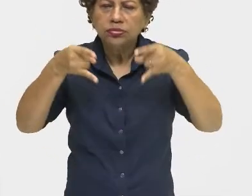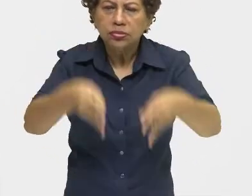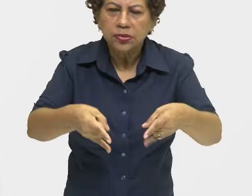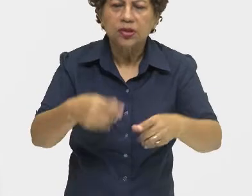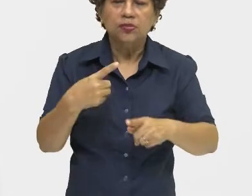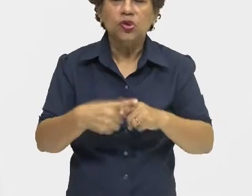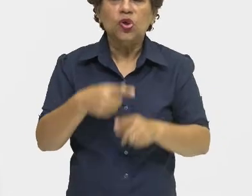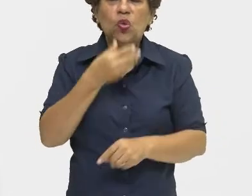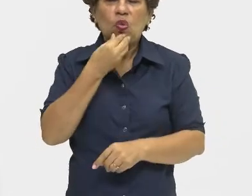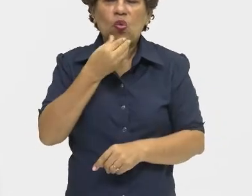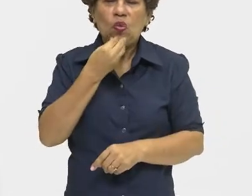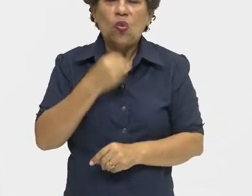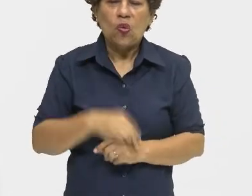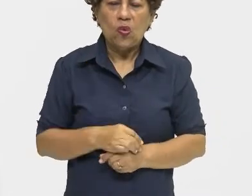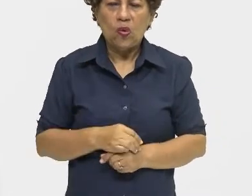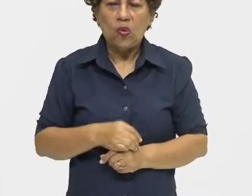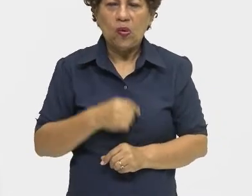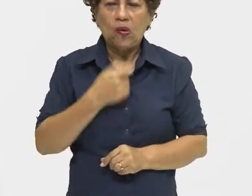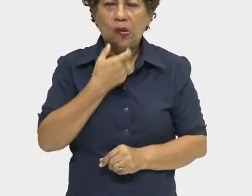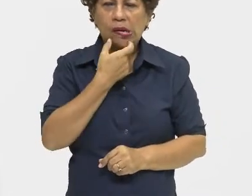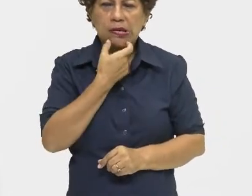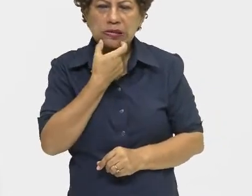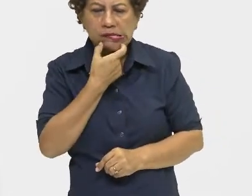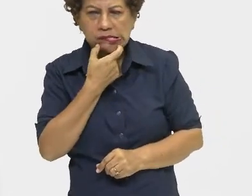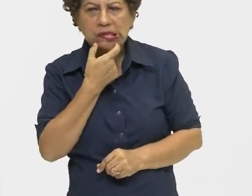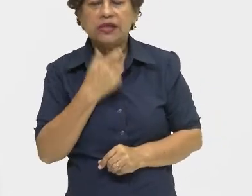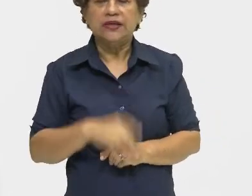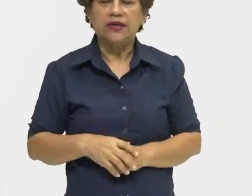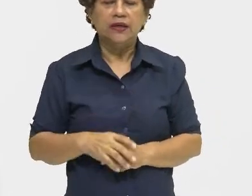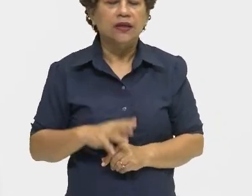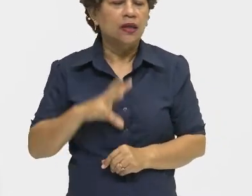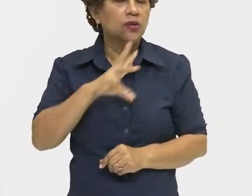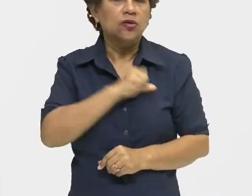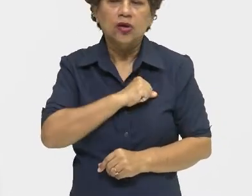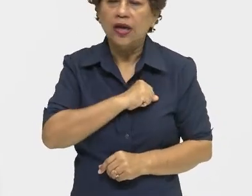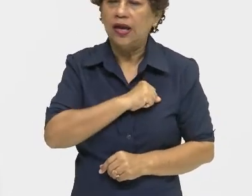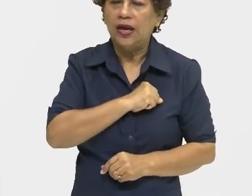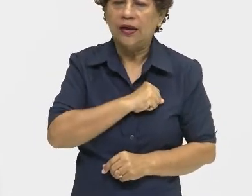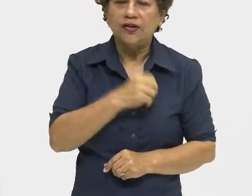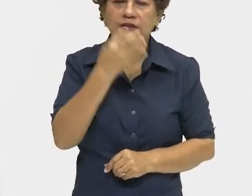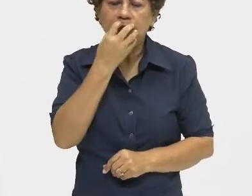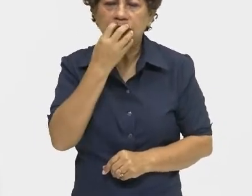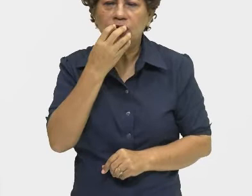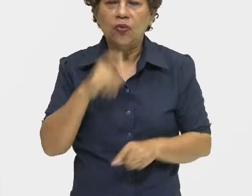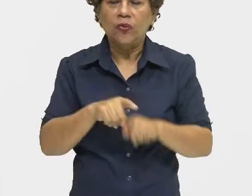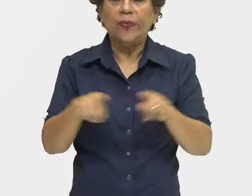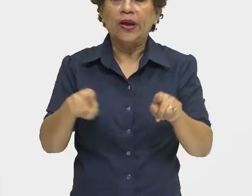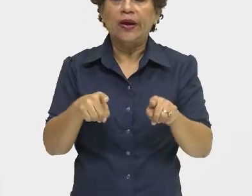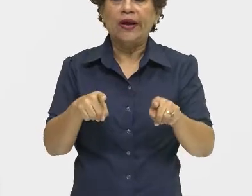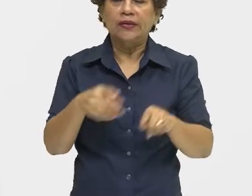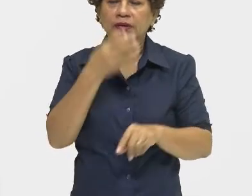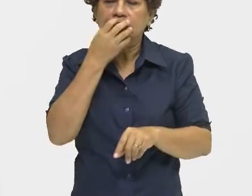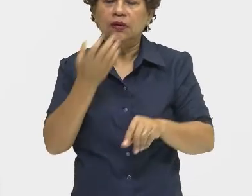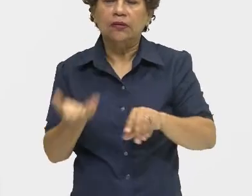um cachorro de uma grande estimação. Morreu o dito cachorro. E o inglês disse então,